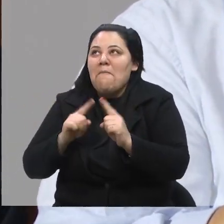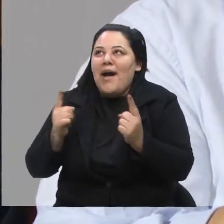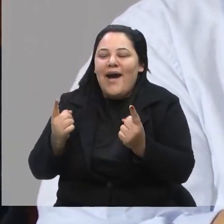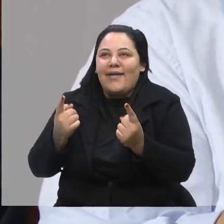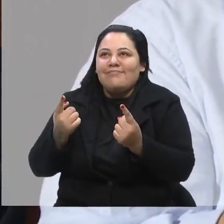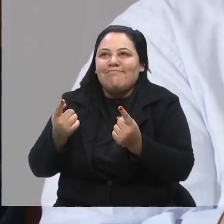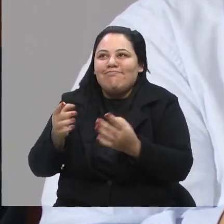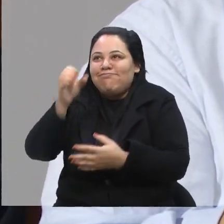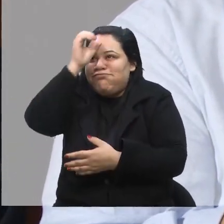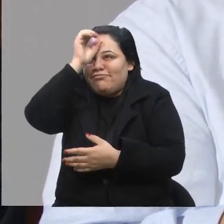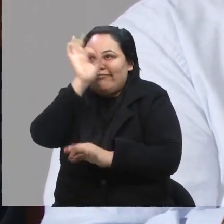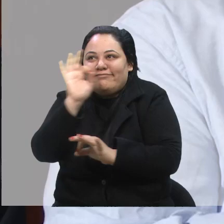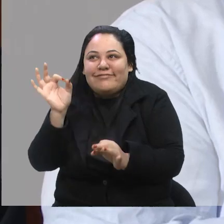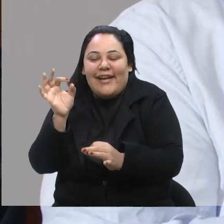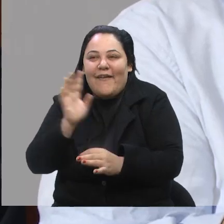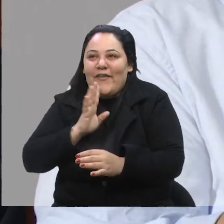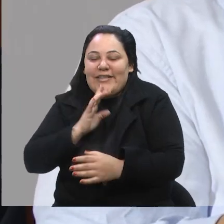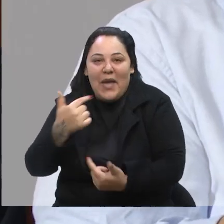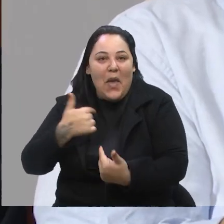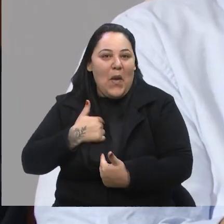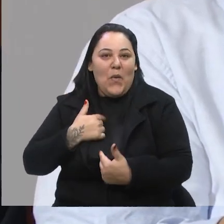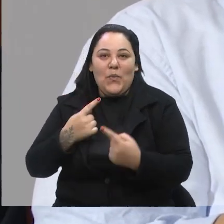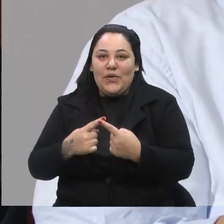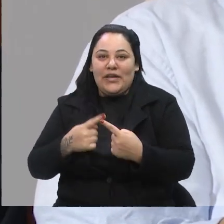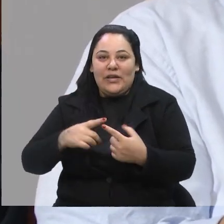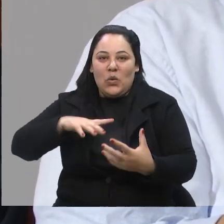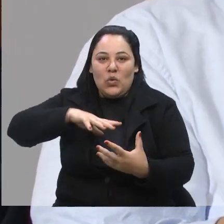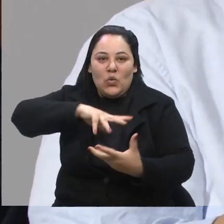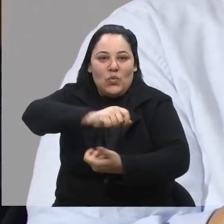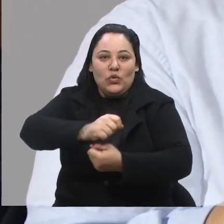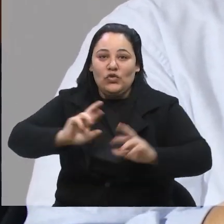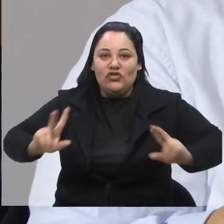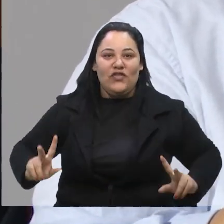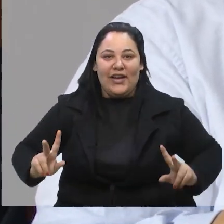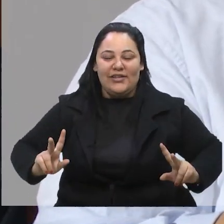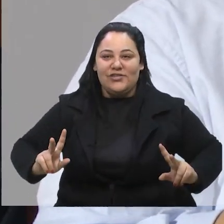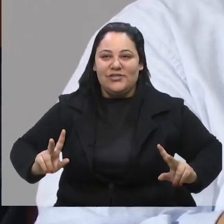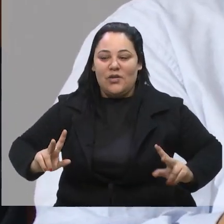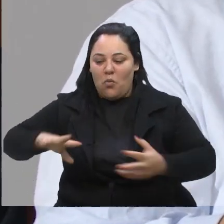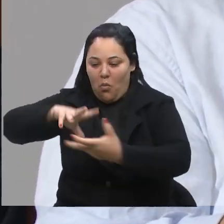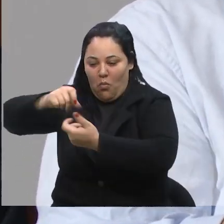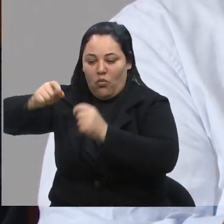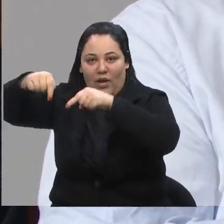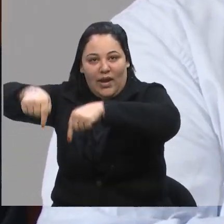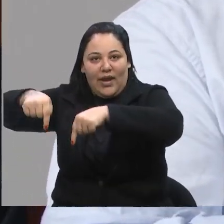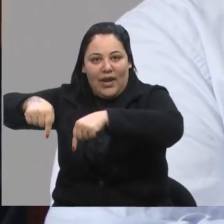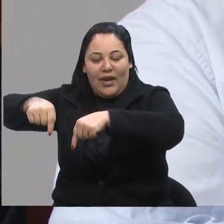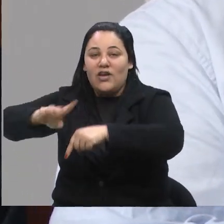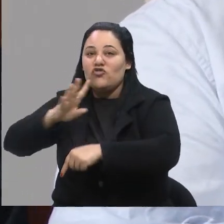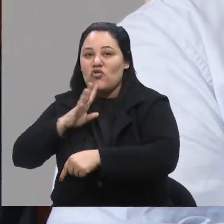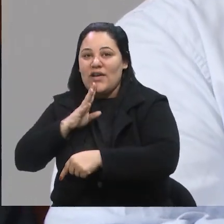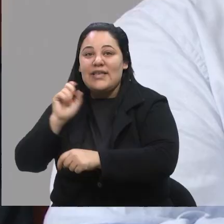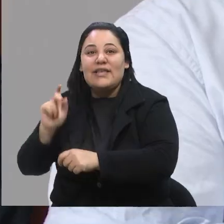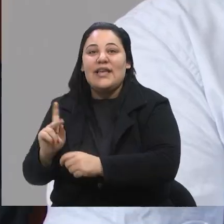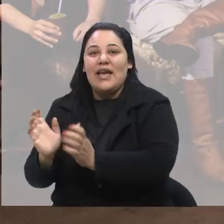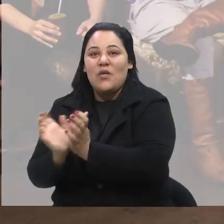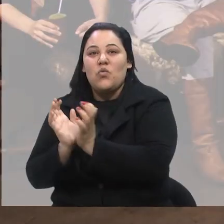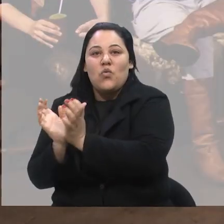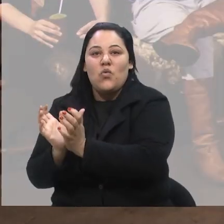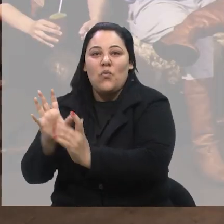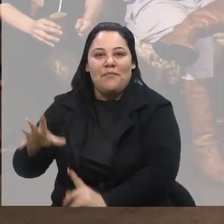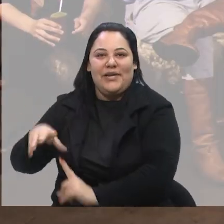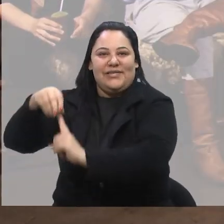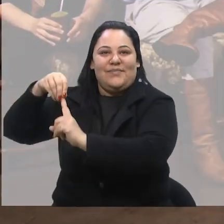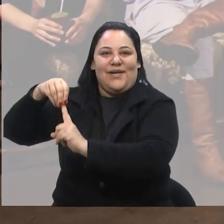são 2 mundos totalmente paralelos e diferentes. O mundo do baile, a gente conhece quem são os ícones,